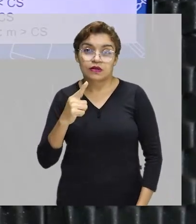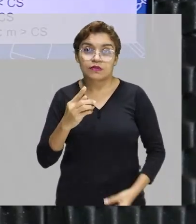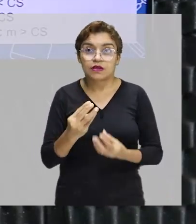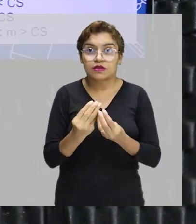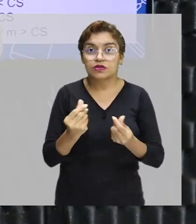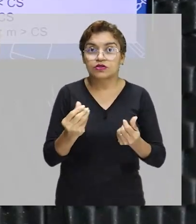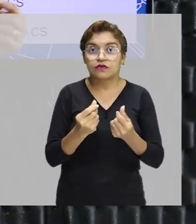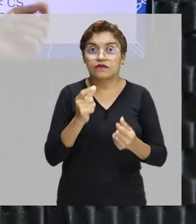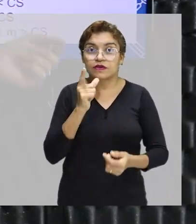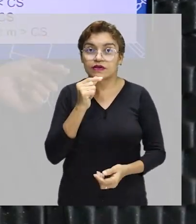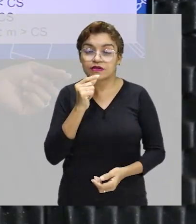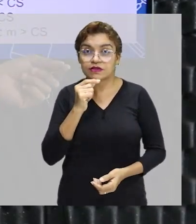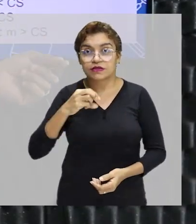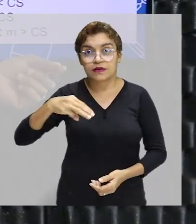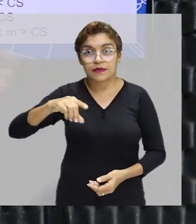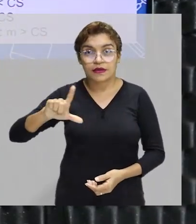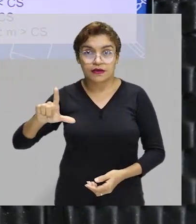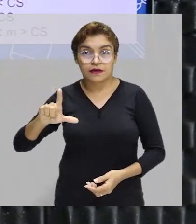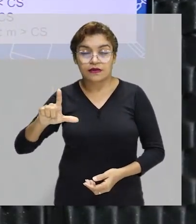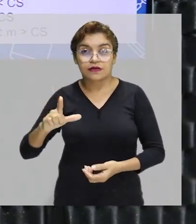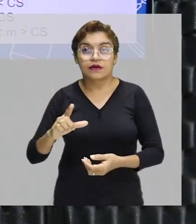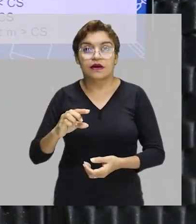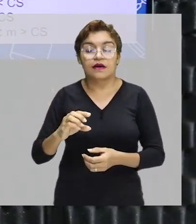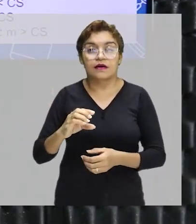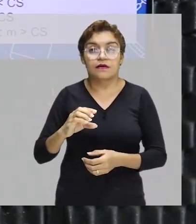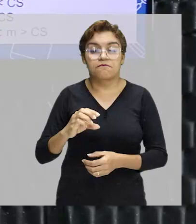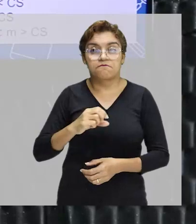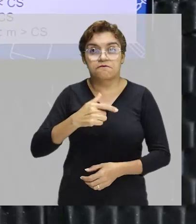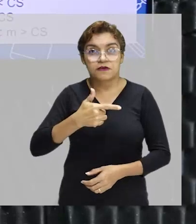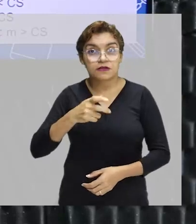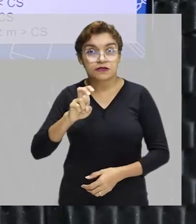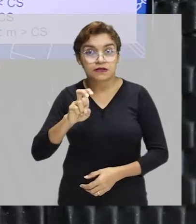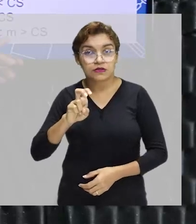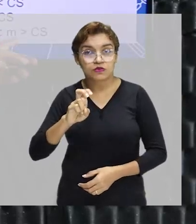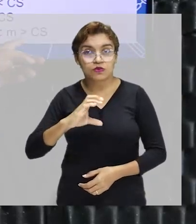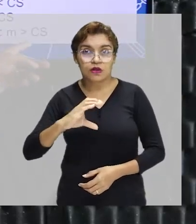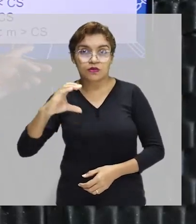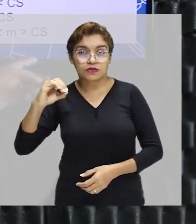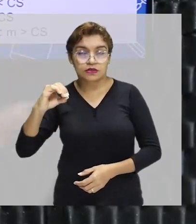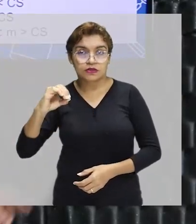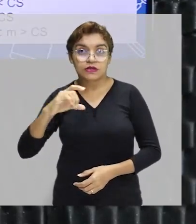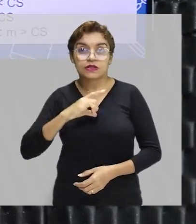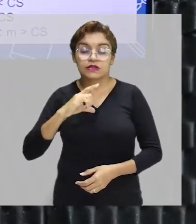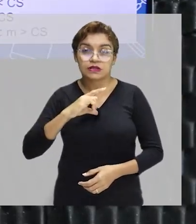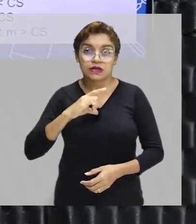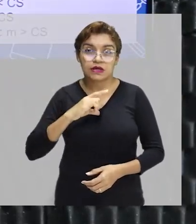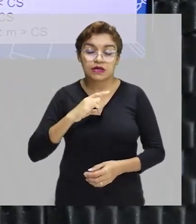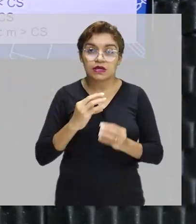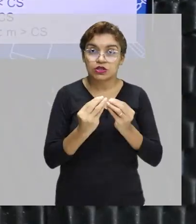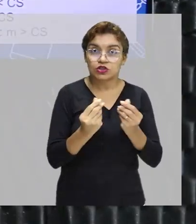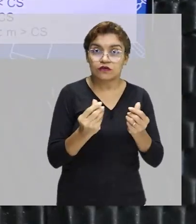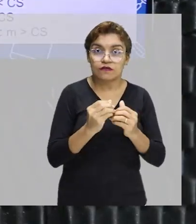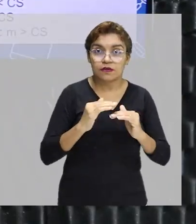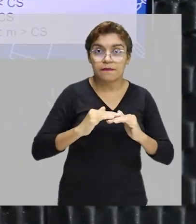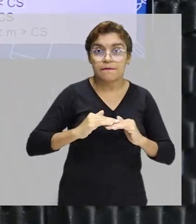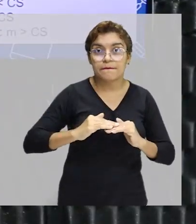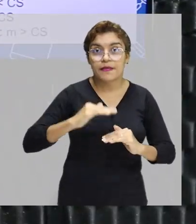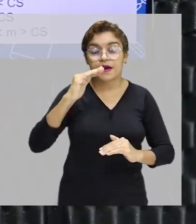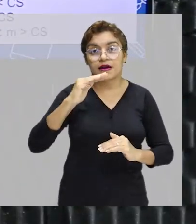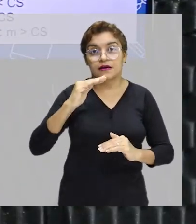água, a 25 graus Celsius. Então, eu vou ter uma quantidade dissolvida maior do que o coeficiente